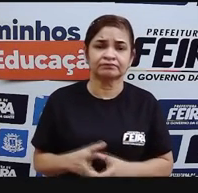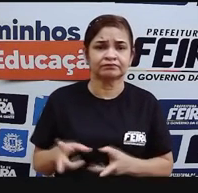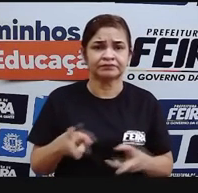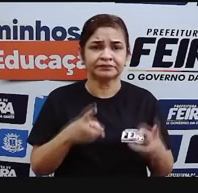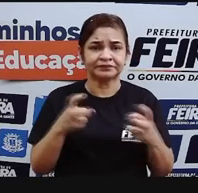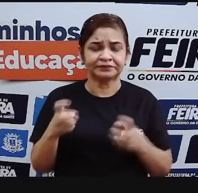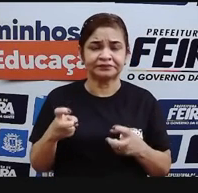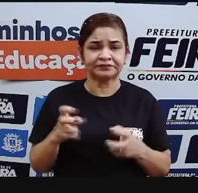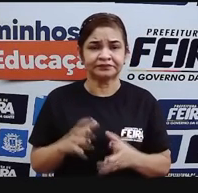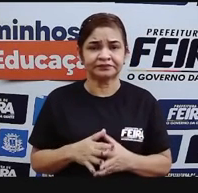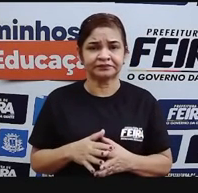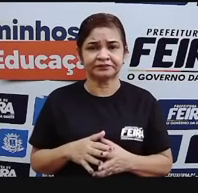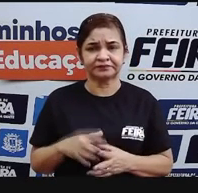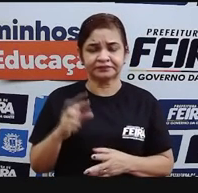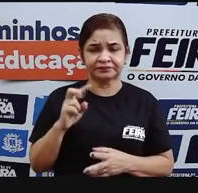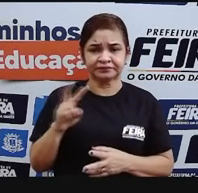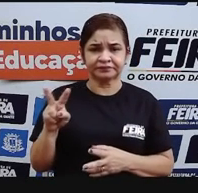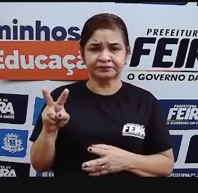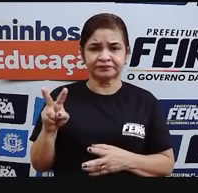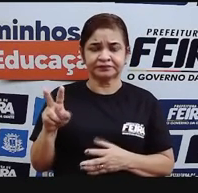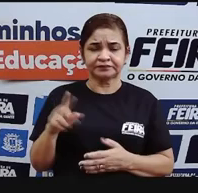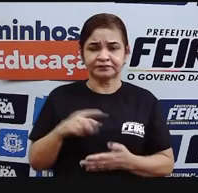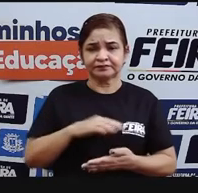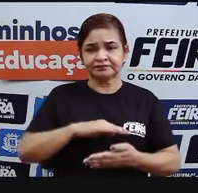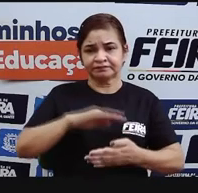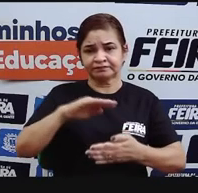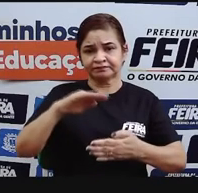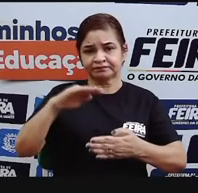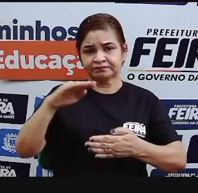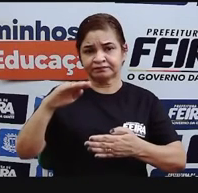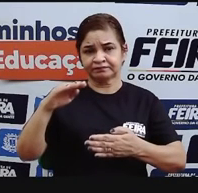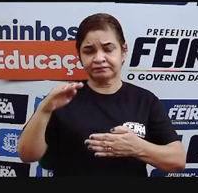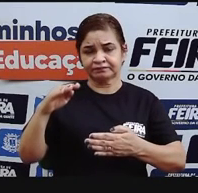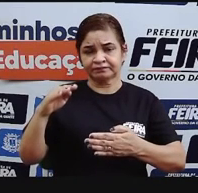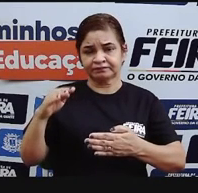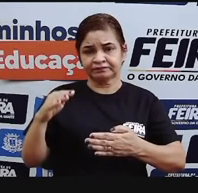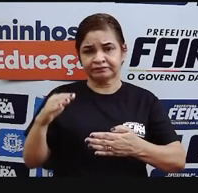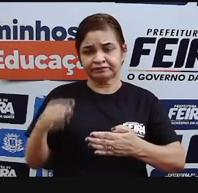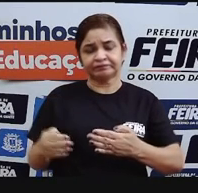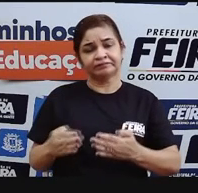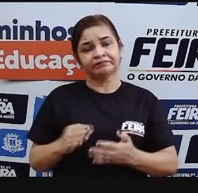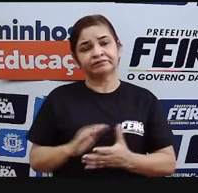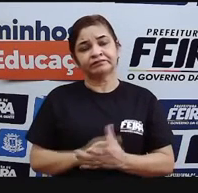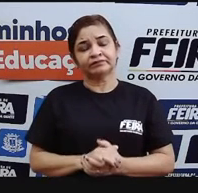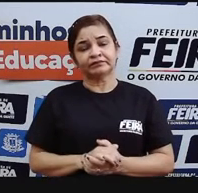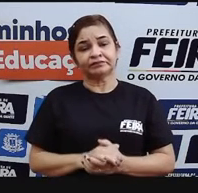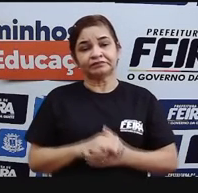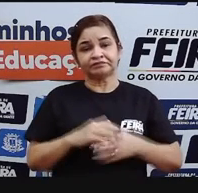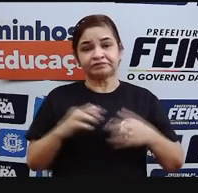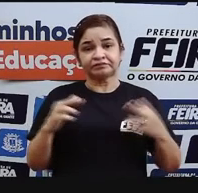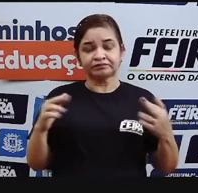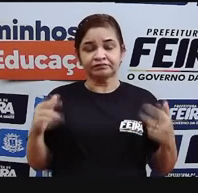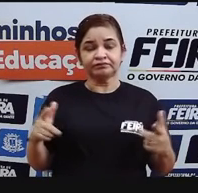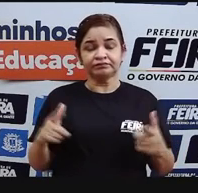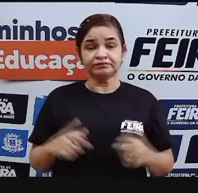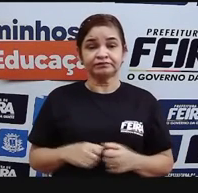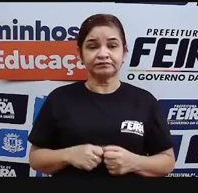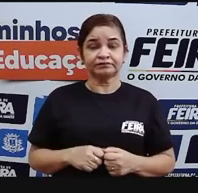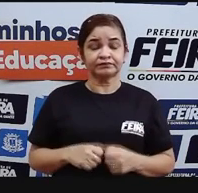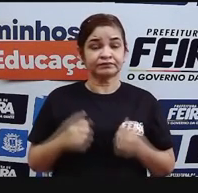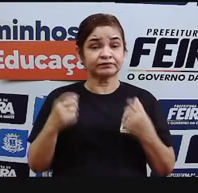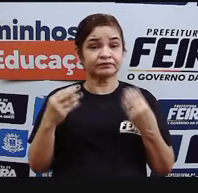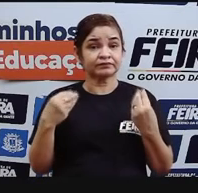Observem que esses gráficos falam ó, de total de notificações. Ou seja,